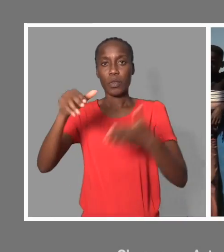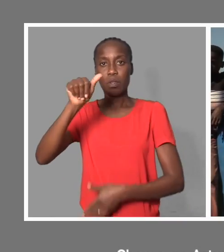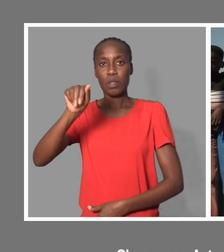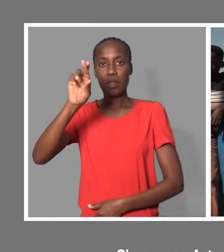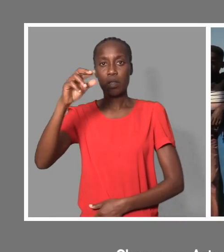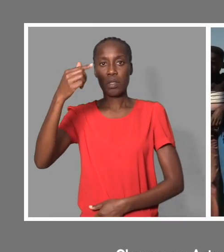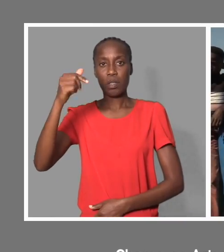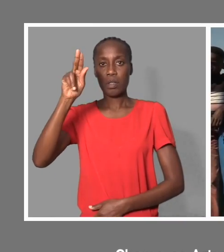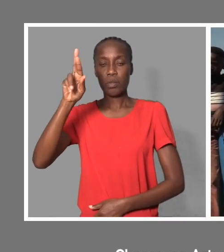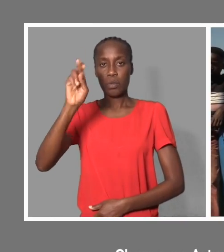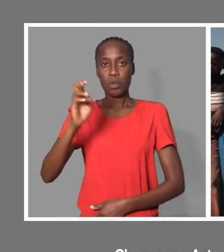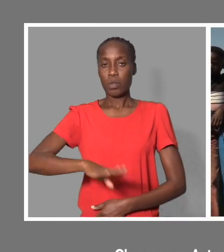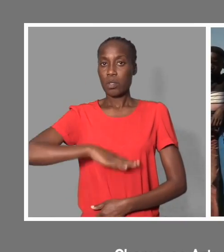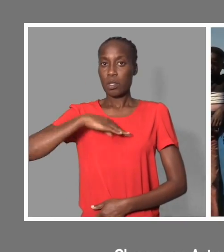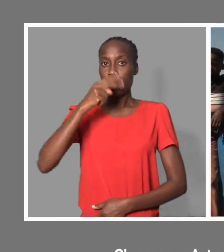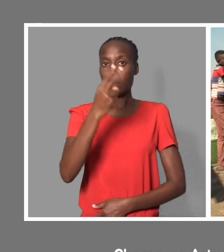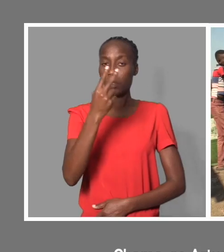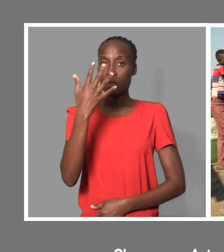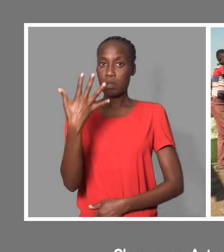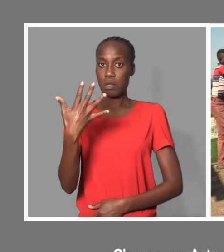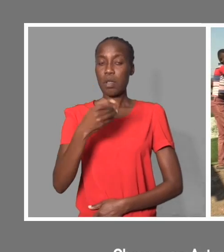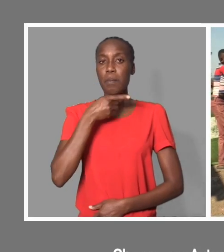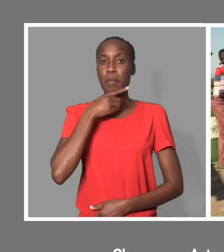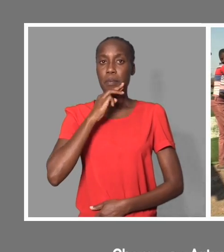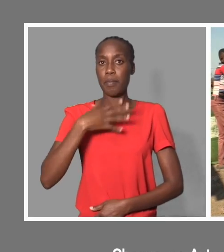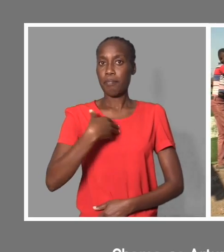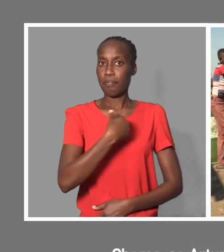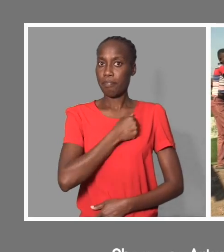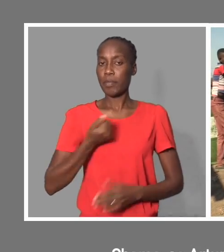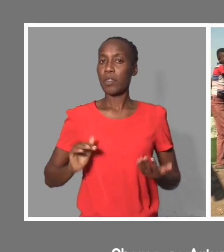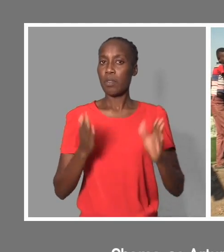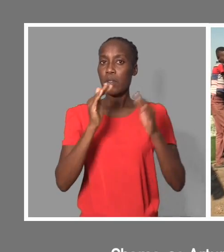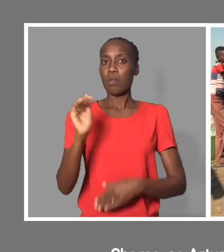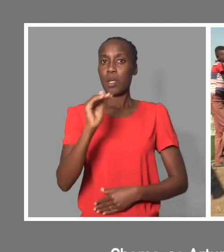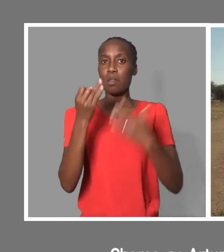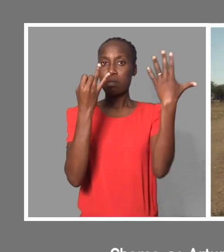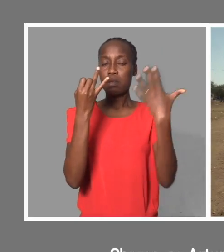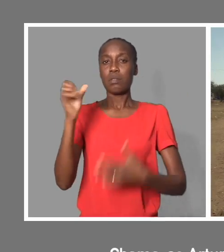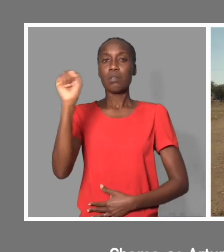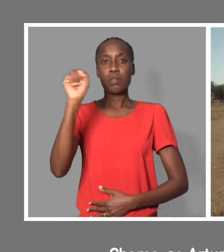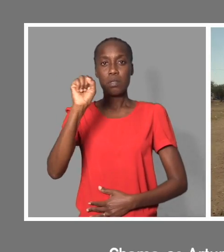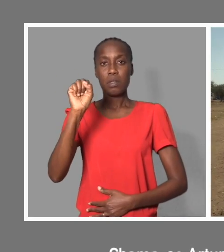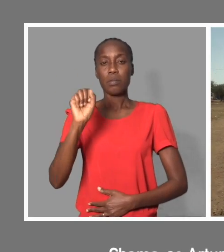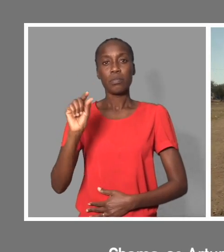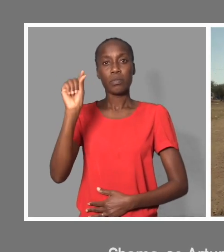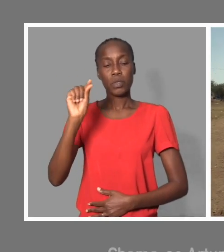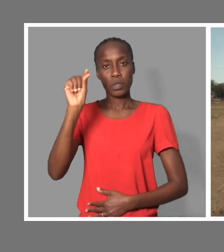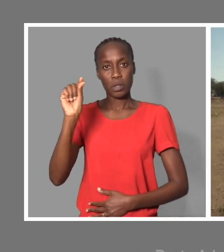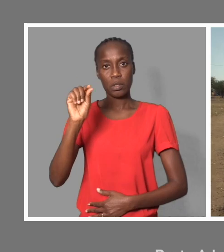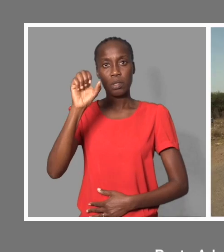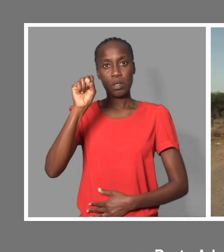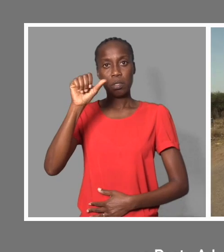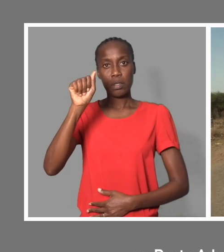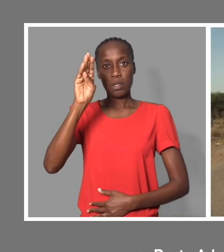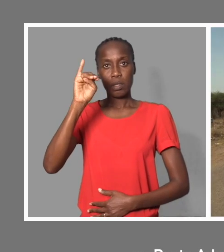Chama-se Arthur Armando, tem 25 anos de idade. Órfão de paz, vive no bairro 7 de Setembro, no